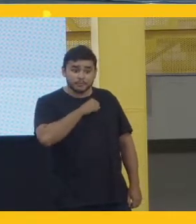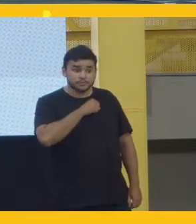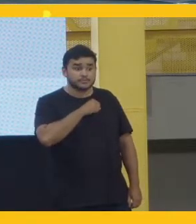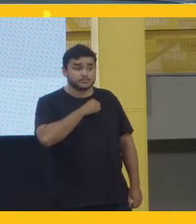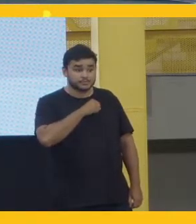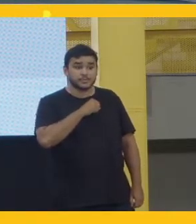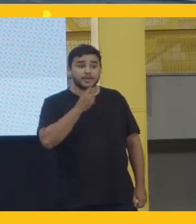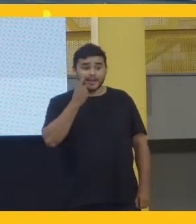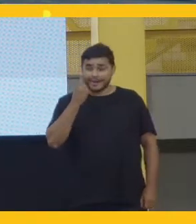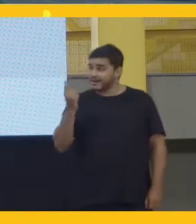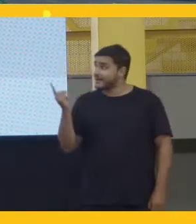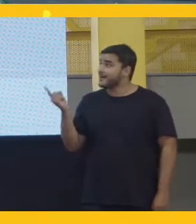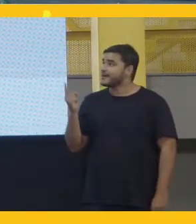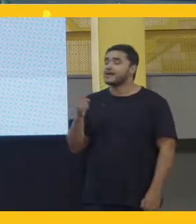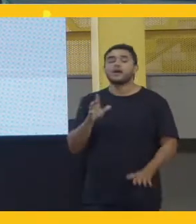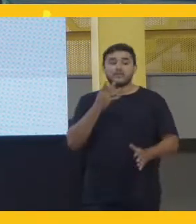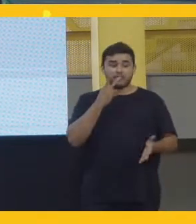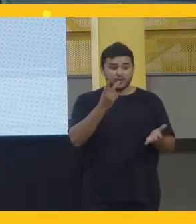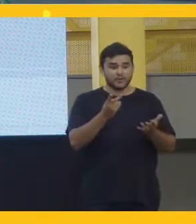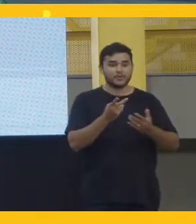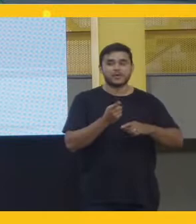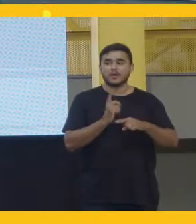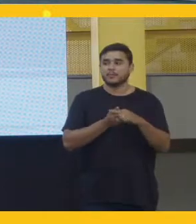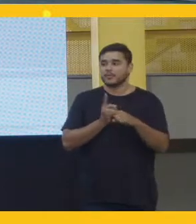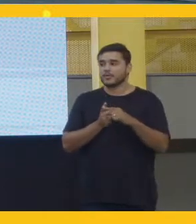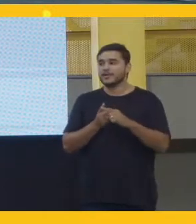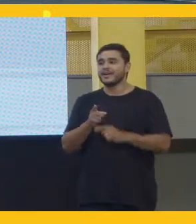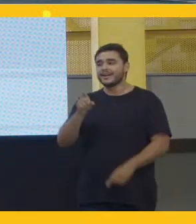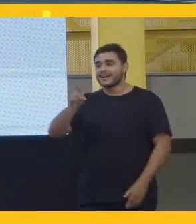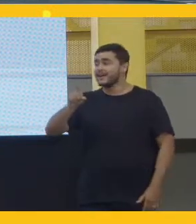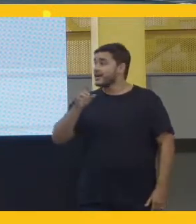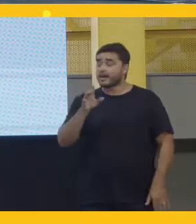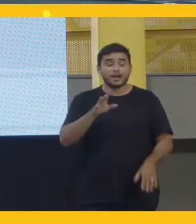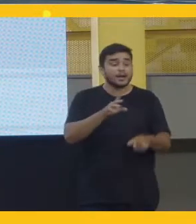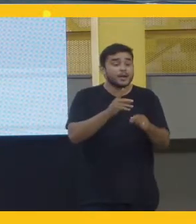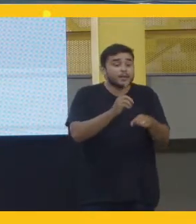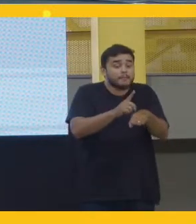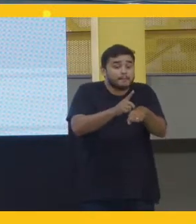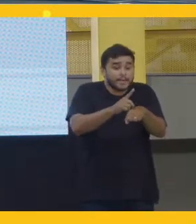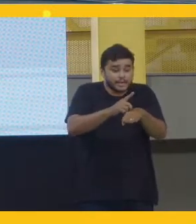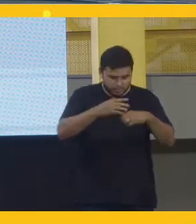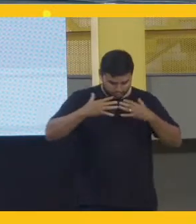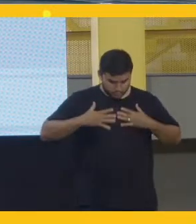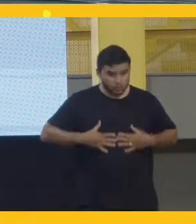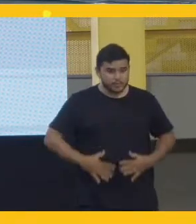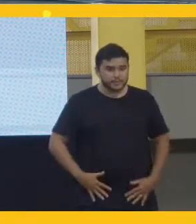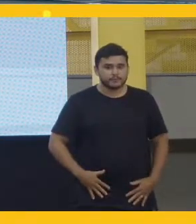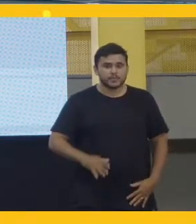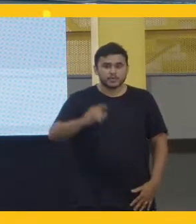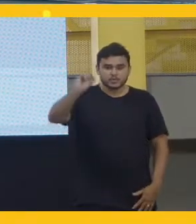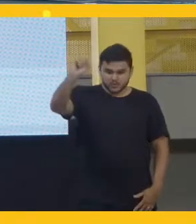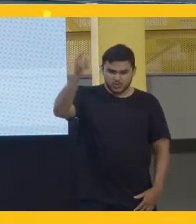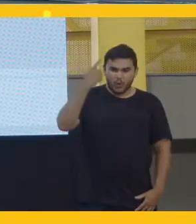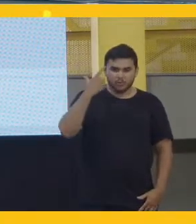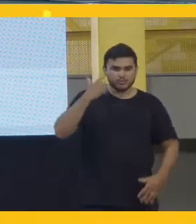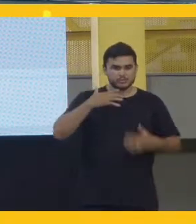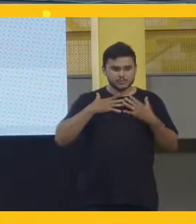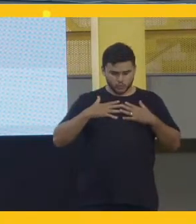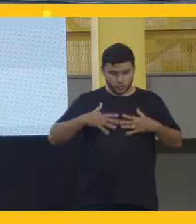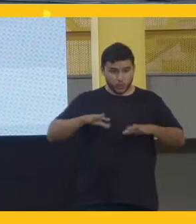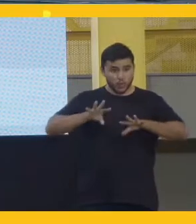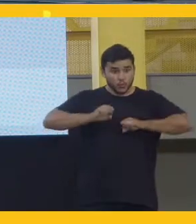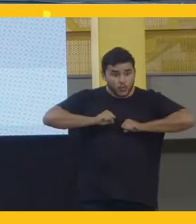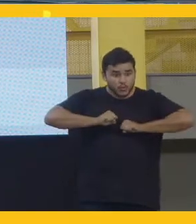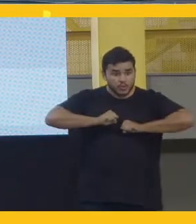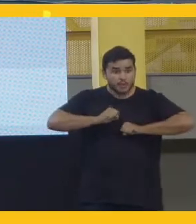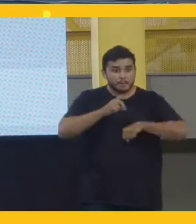mal pintado, pronto. O que que acontece? O preto é porque ele absorve a luz. E ele transforma